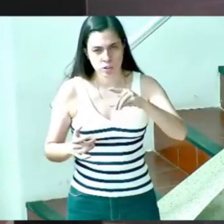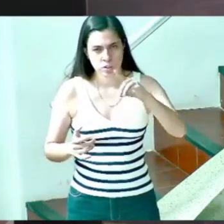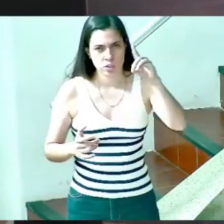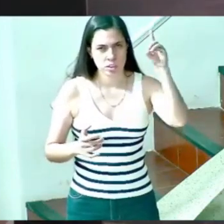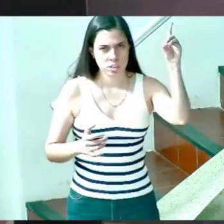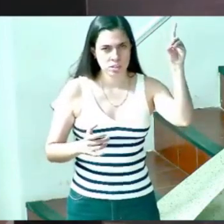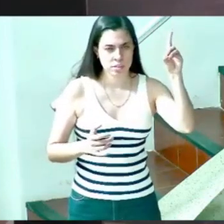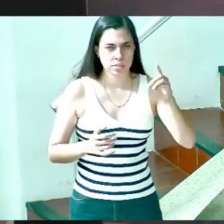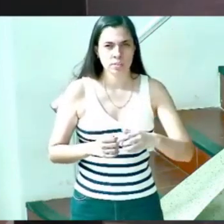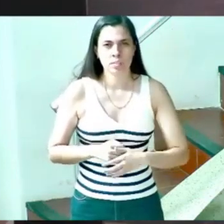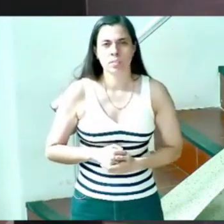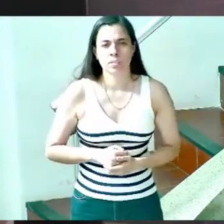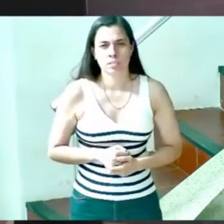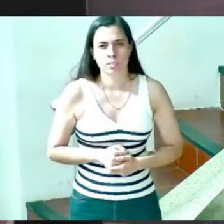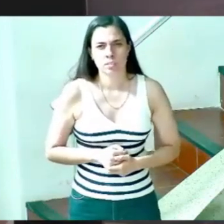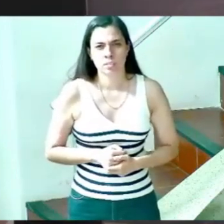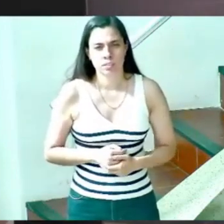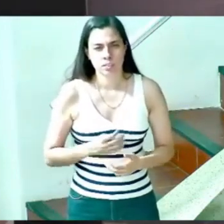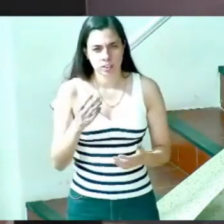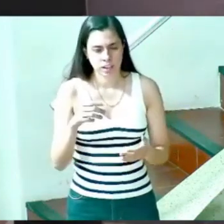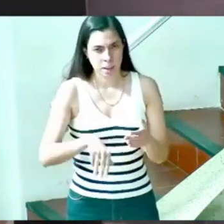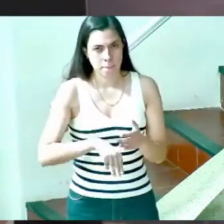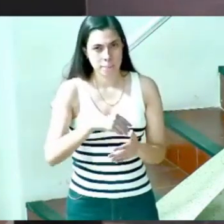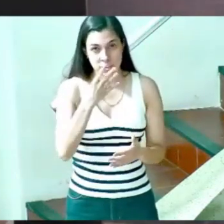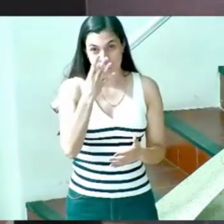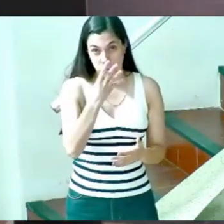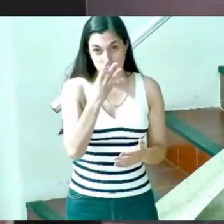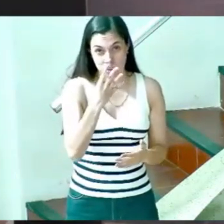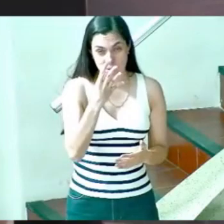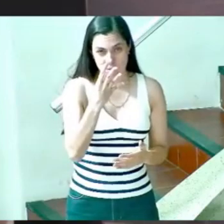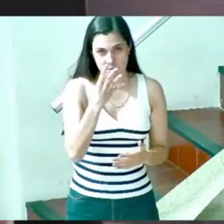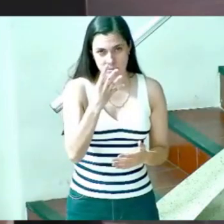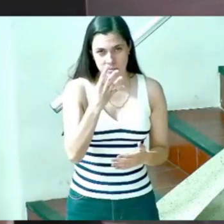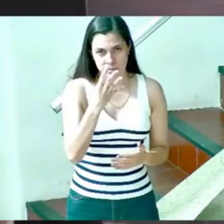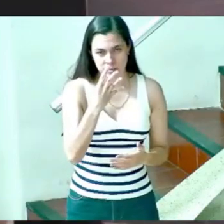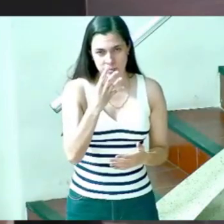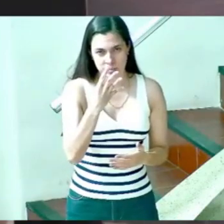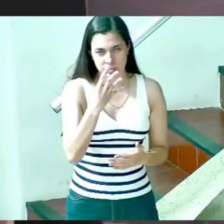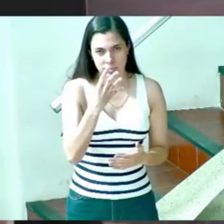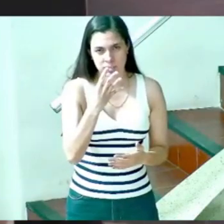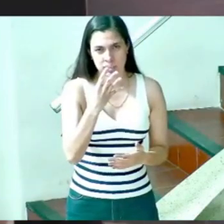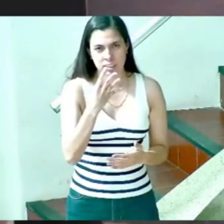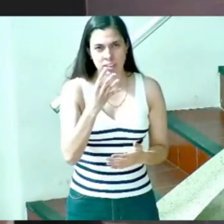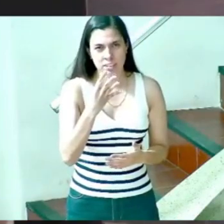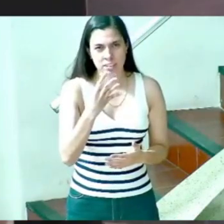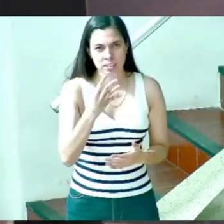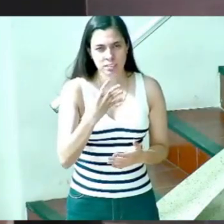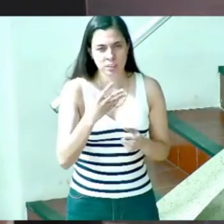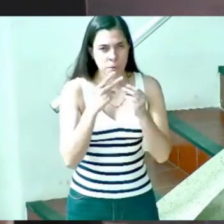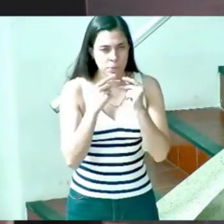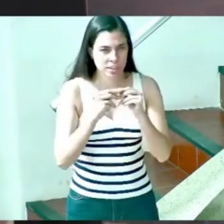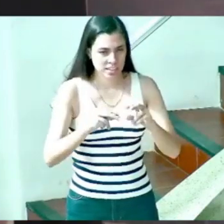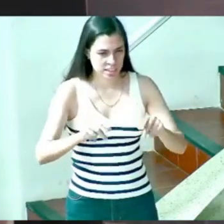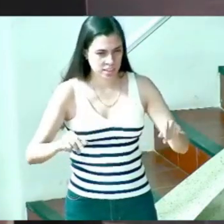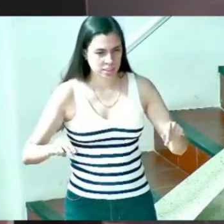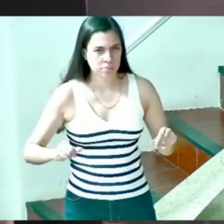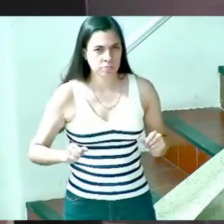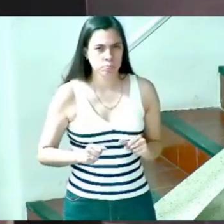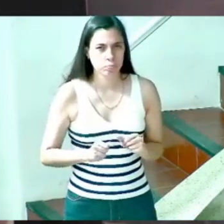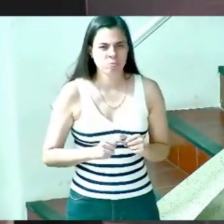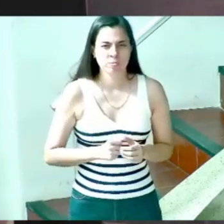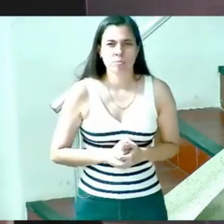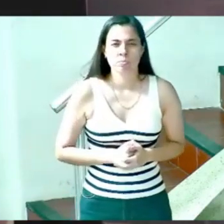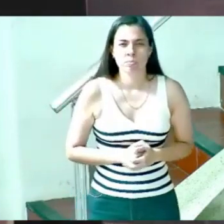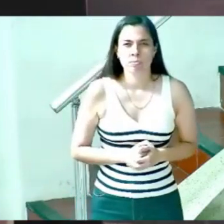de acordo com o capítulo 4 de Mateus, é levado pelo Espírito de Deus ao deserto para